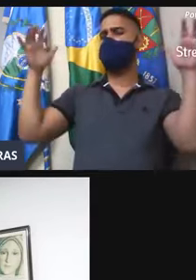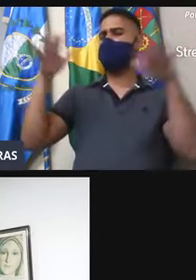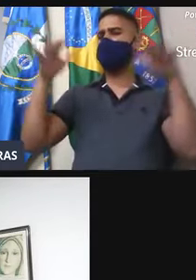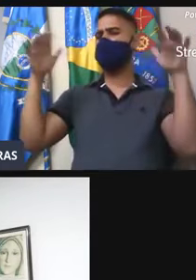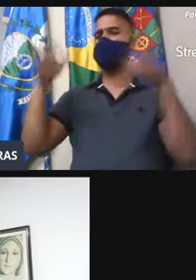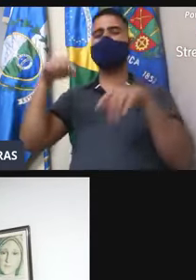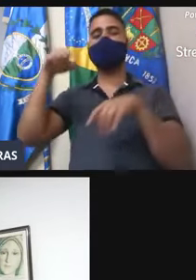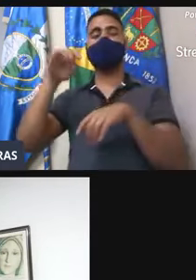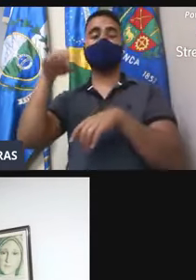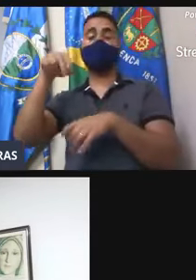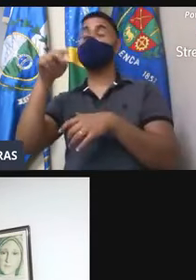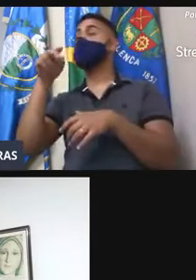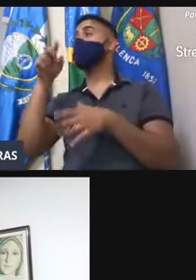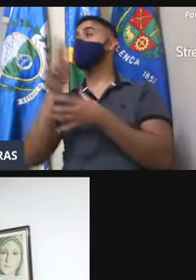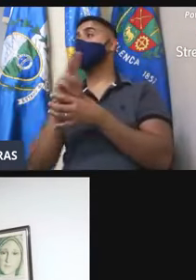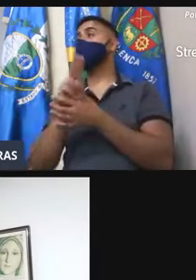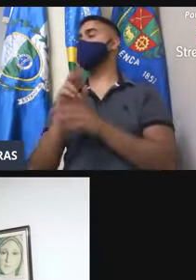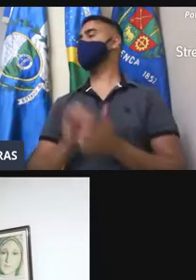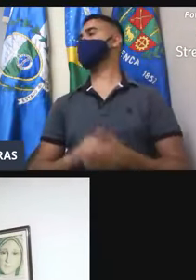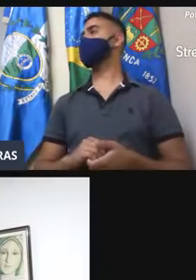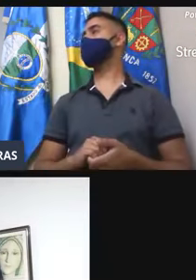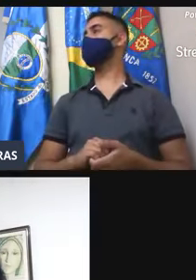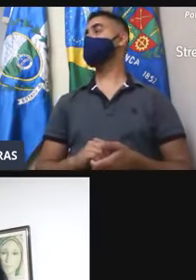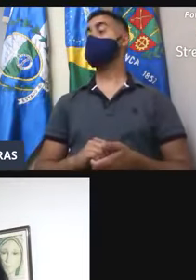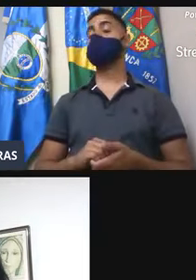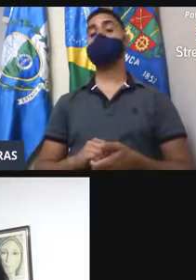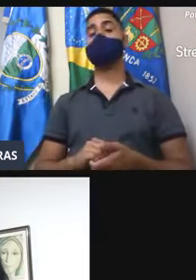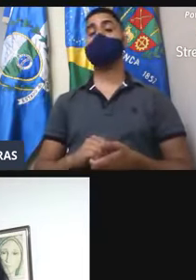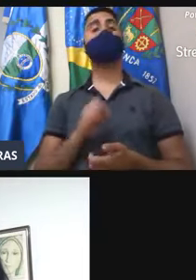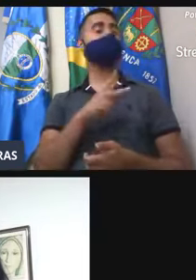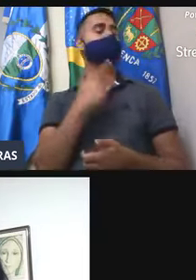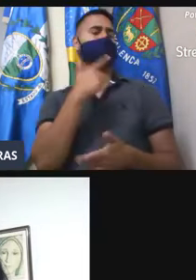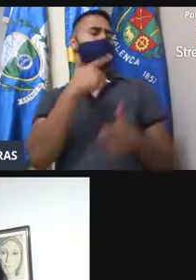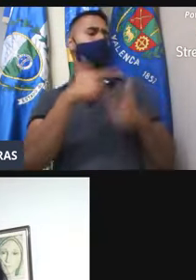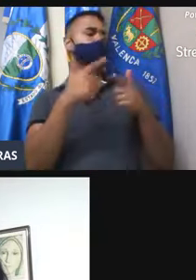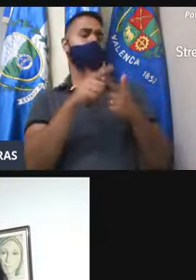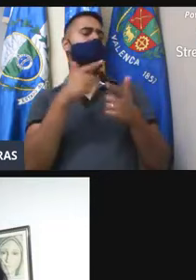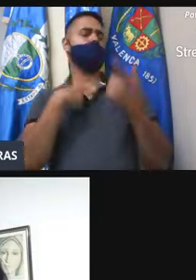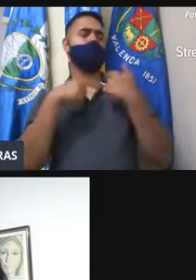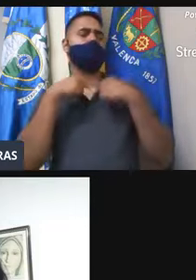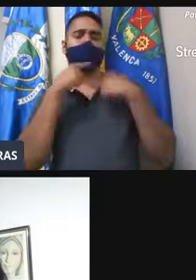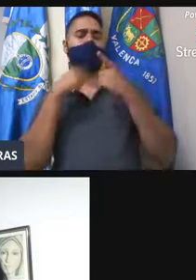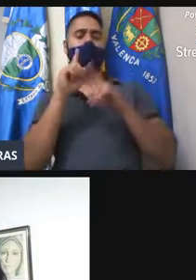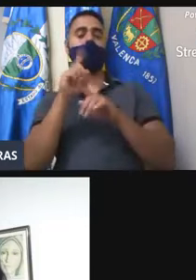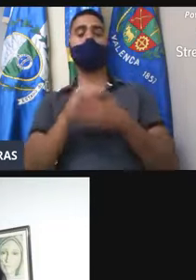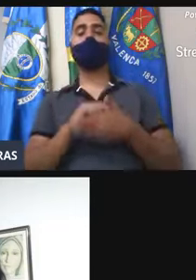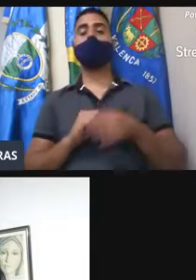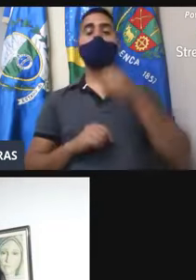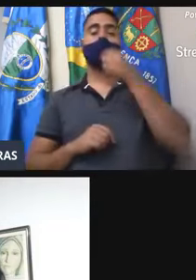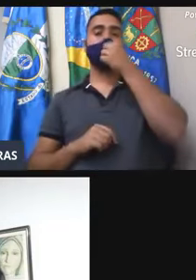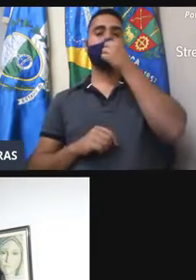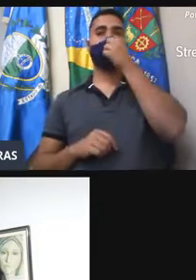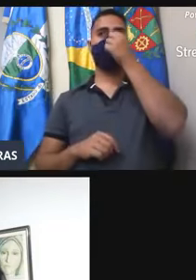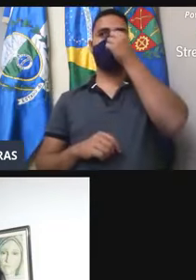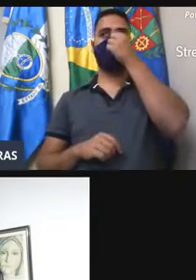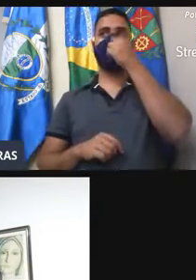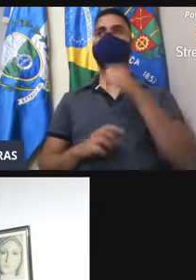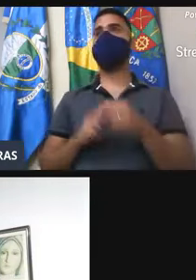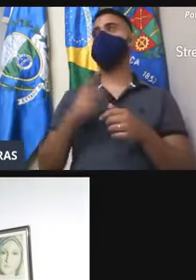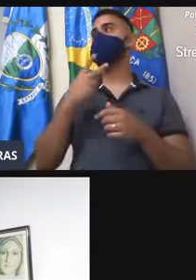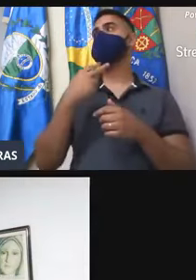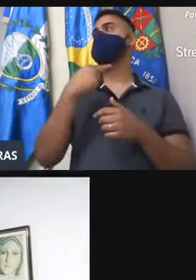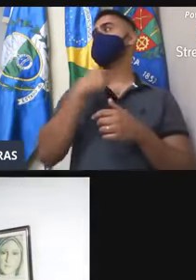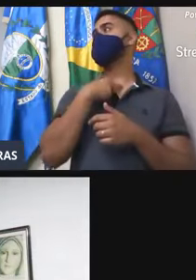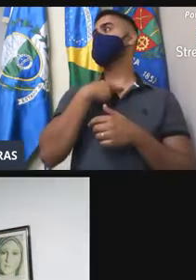na cidade. Não, não, não tem problema. Não é, só para esclarecer. Não, sem dúvida. Quando a senhora falou aí na sua apresentação que era vedada a